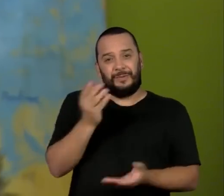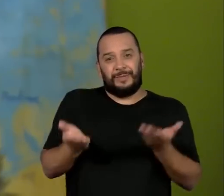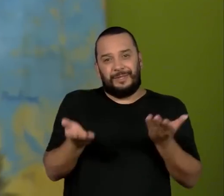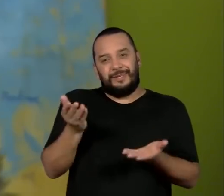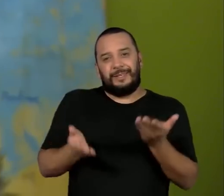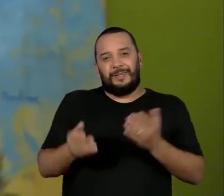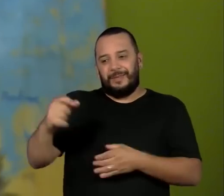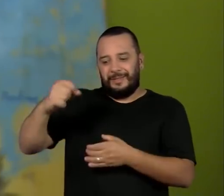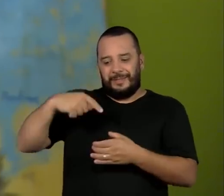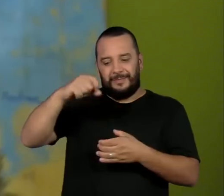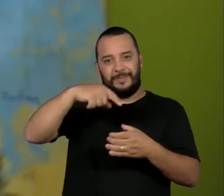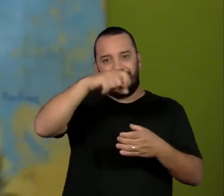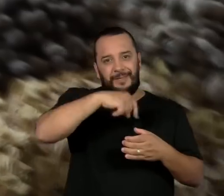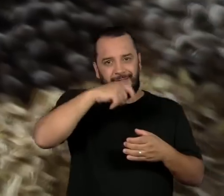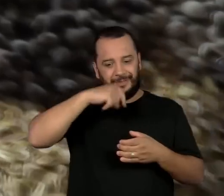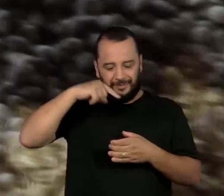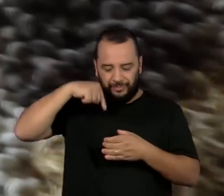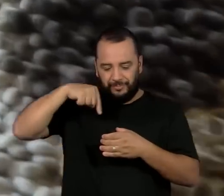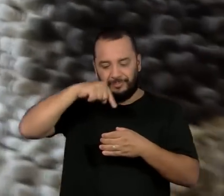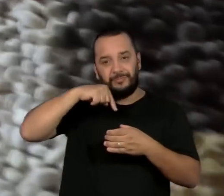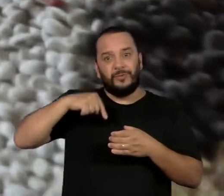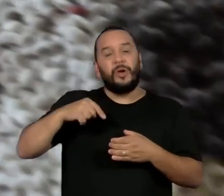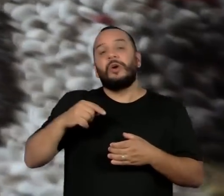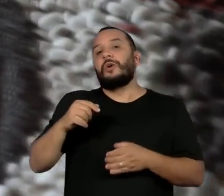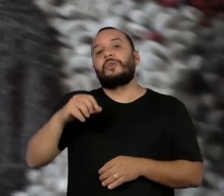98 espécies da Mata Atlântica.